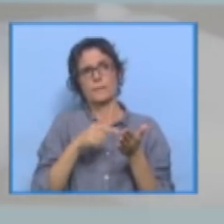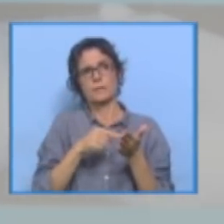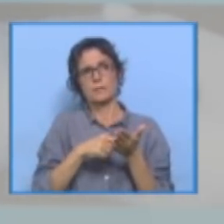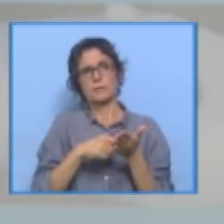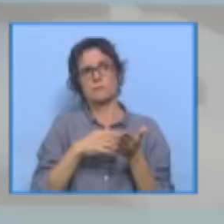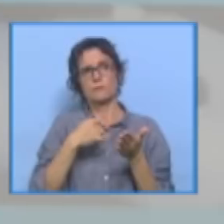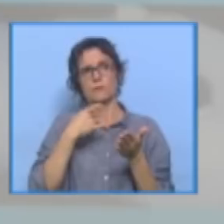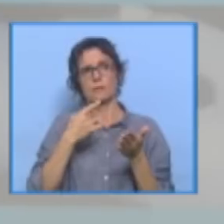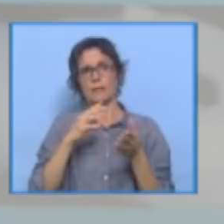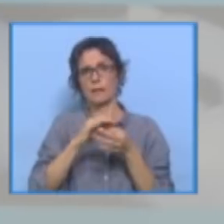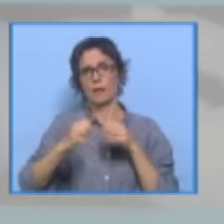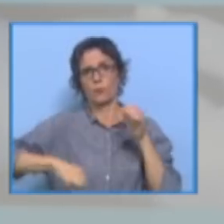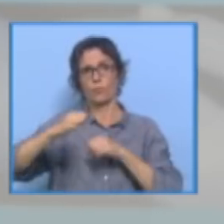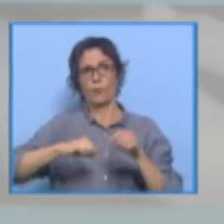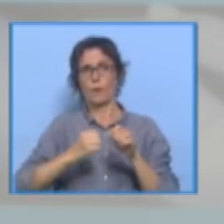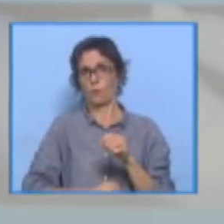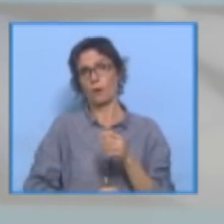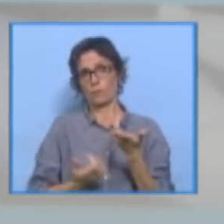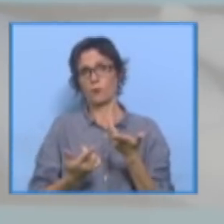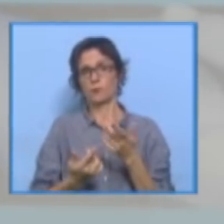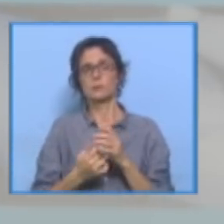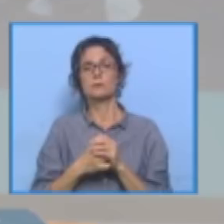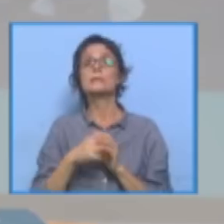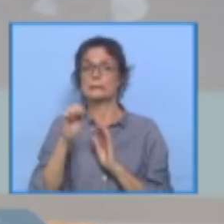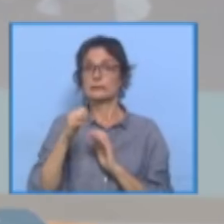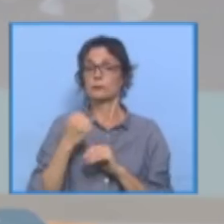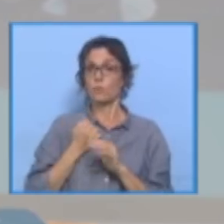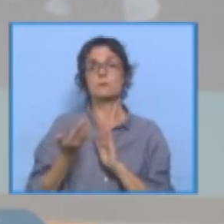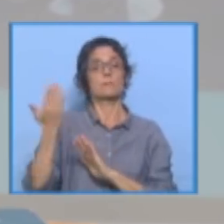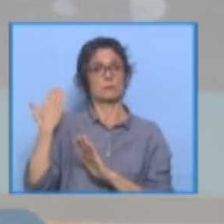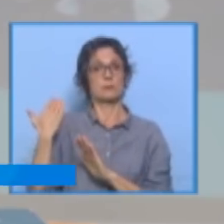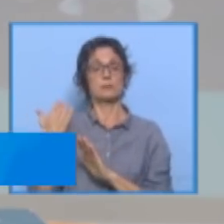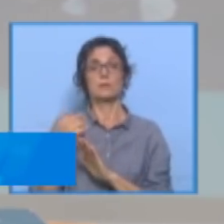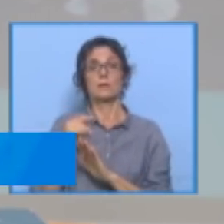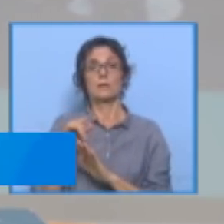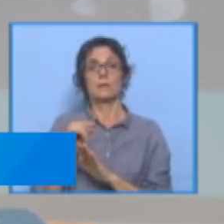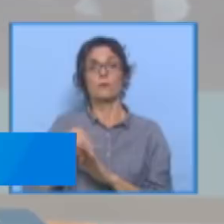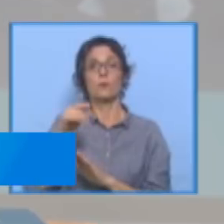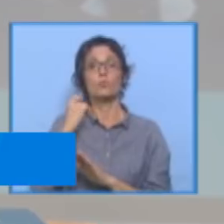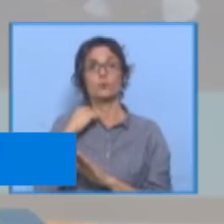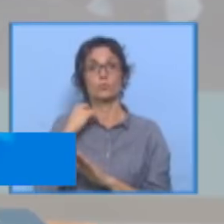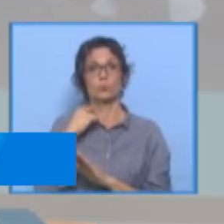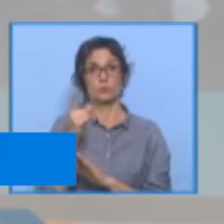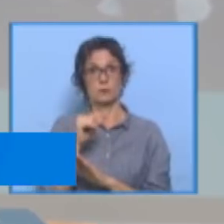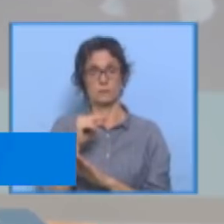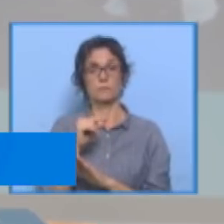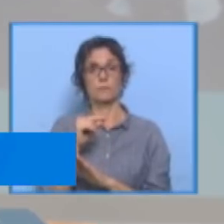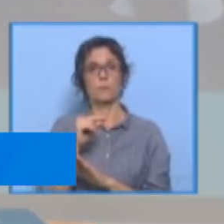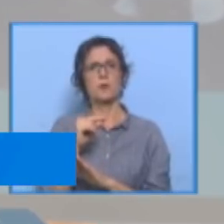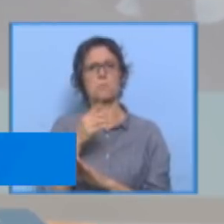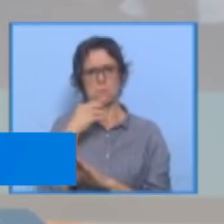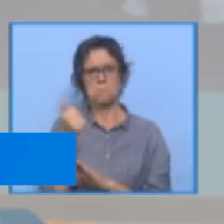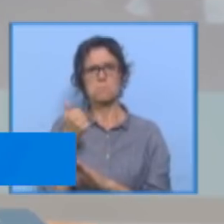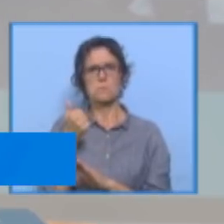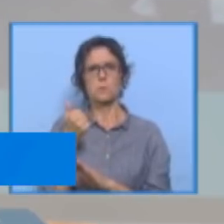Médicos Católicos promove. É verdade, nós no sábado passado, a propósito de vários dos capítulos, realizámos um curso que foi excelente. Teve